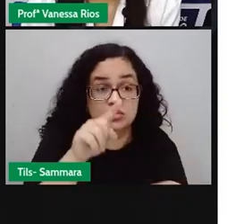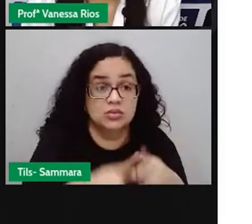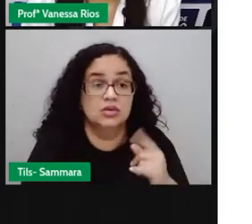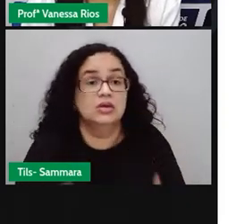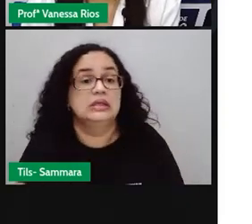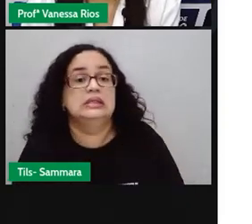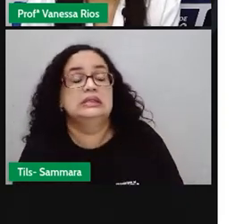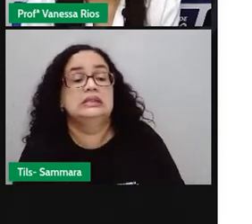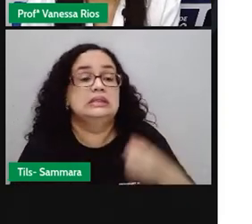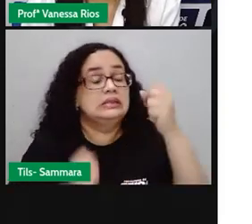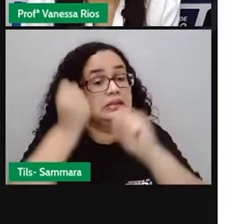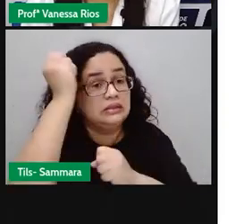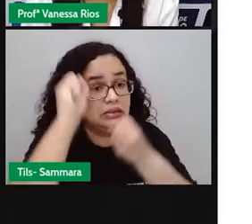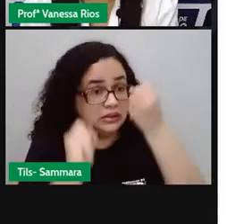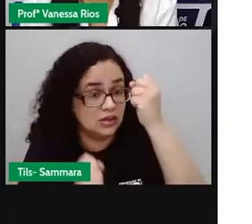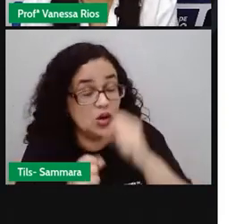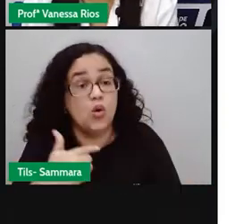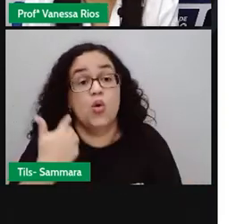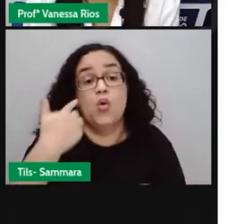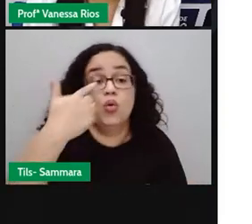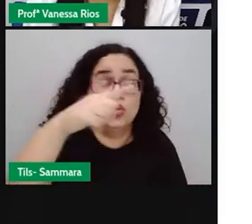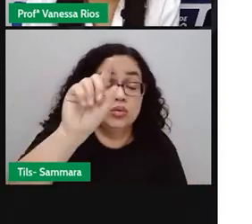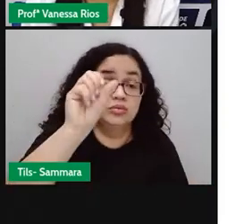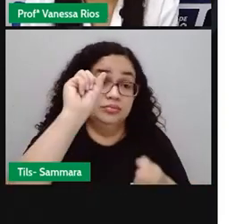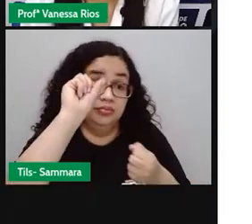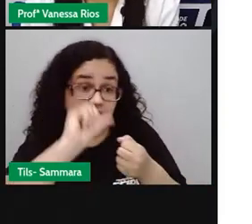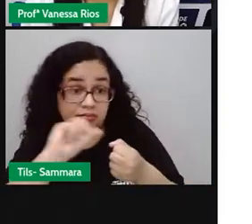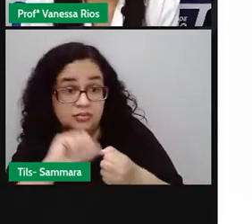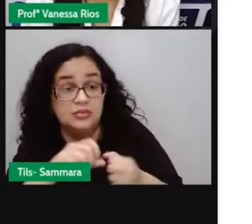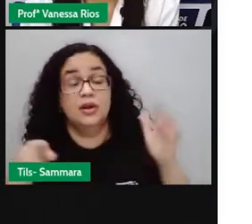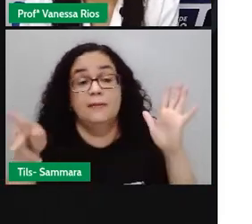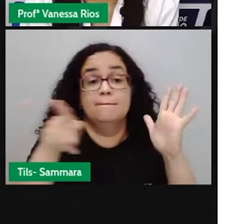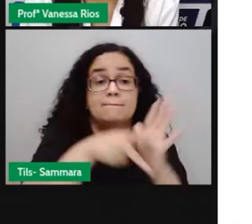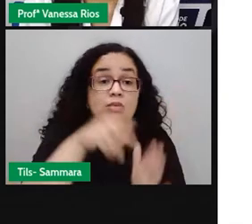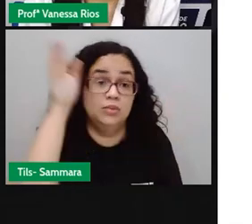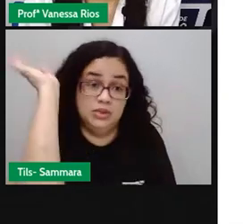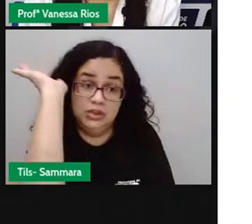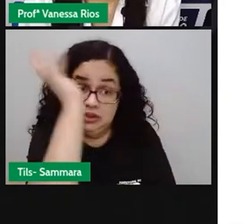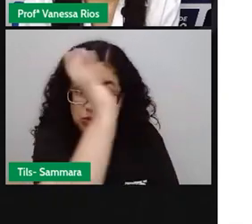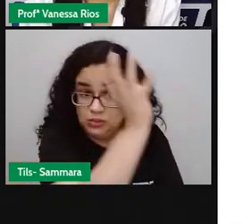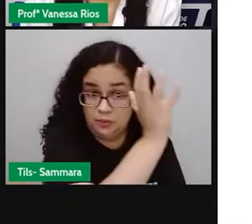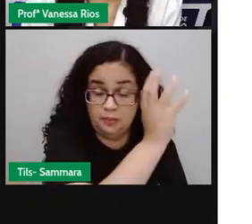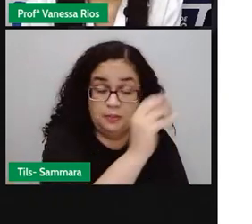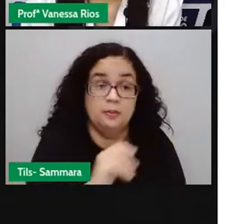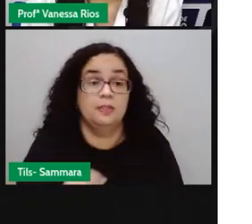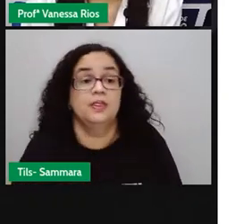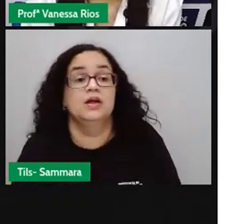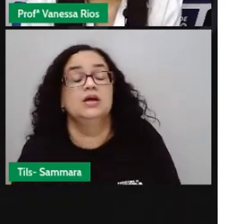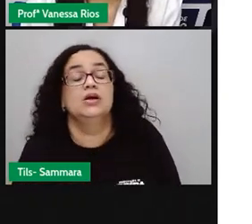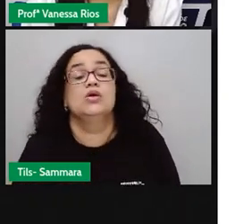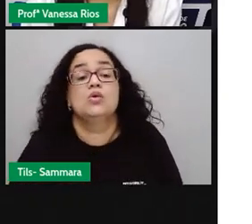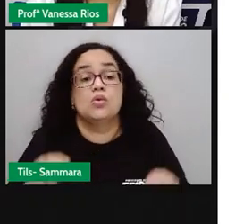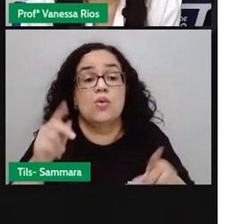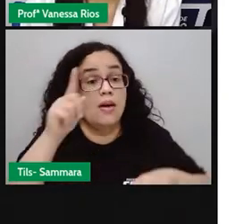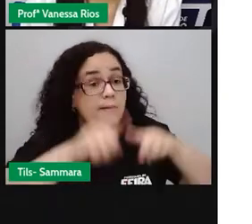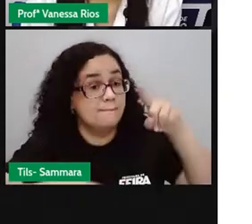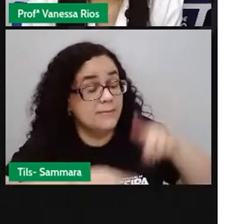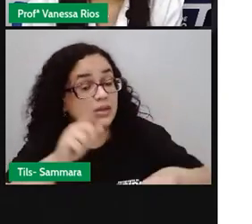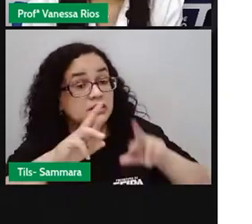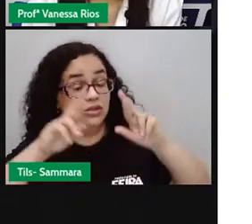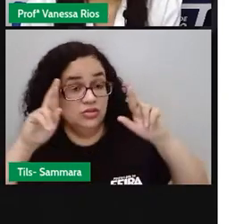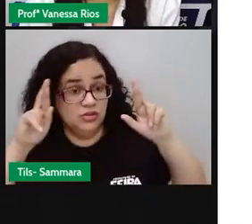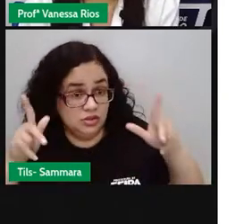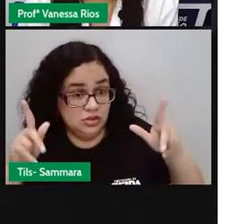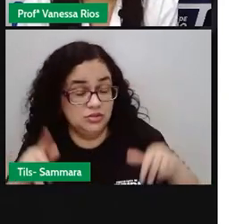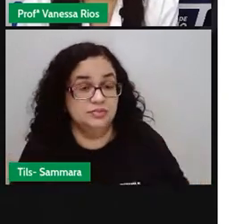aí, fabricados, produzidos ou oferecidos, né, pela própria natureza, com materiais diferentes, com